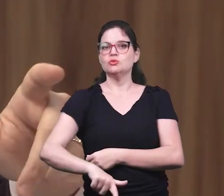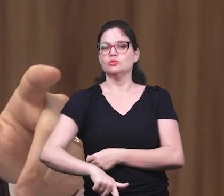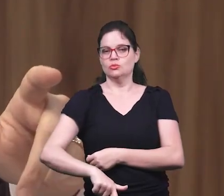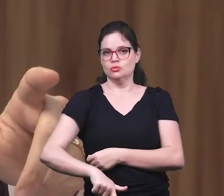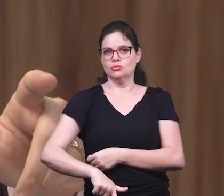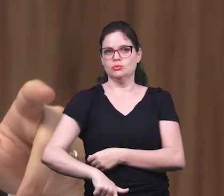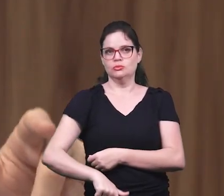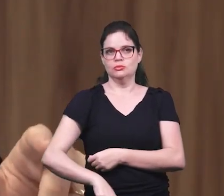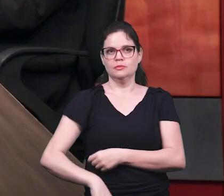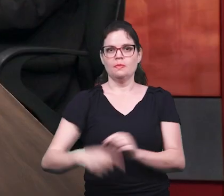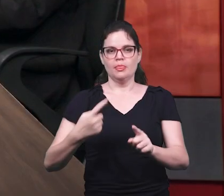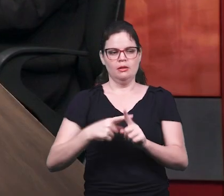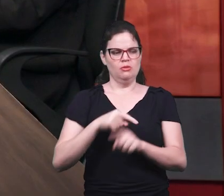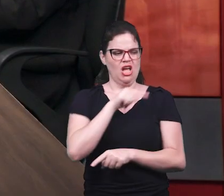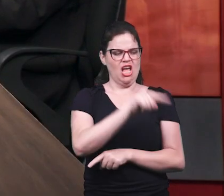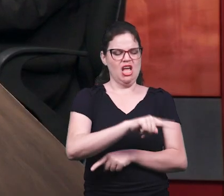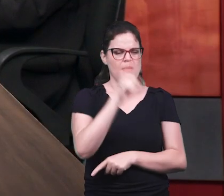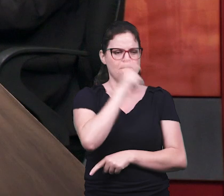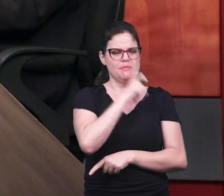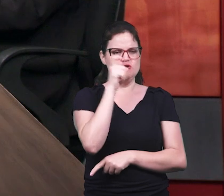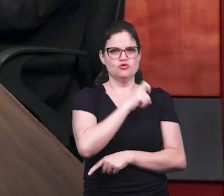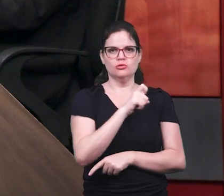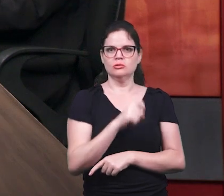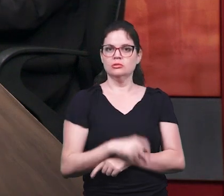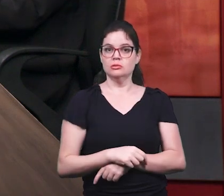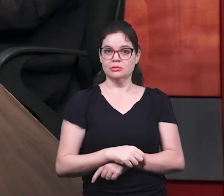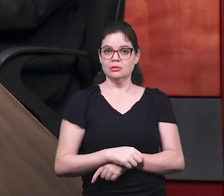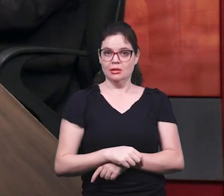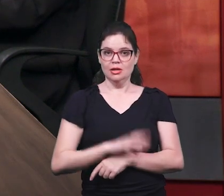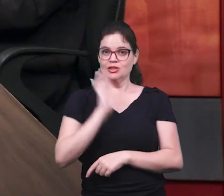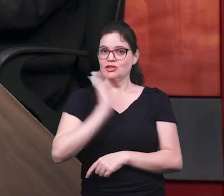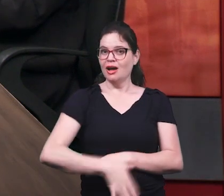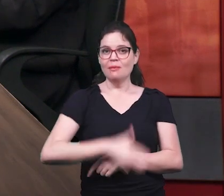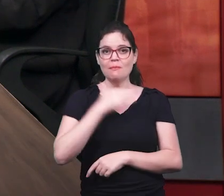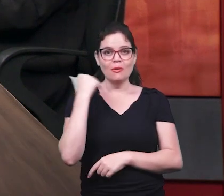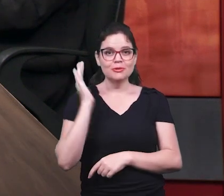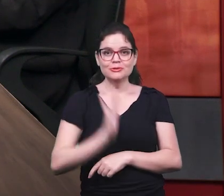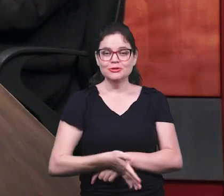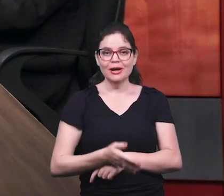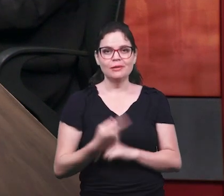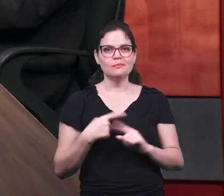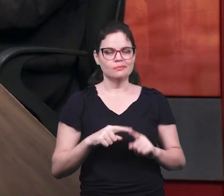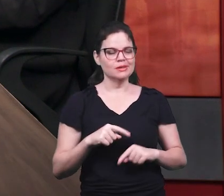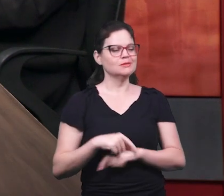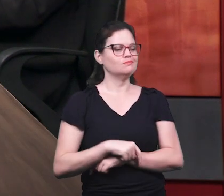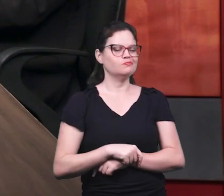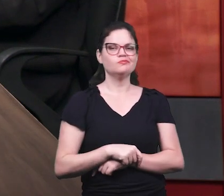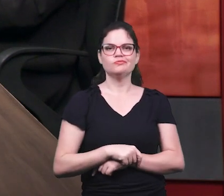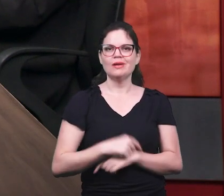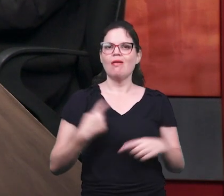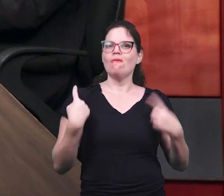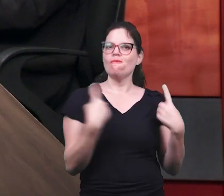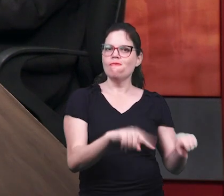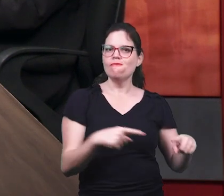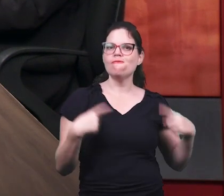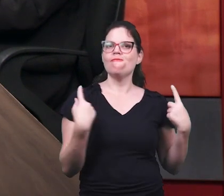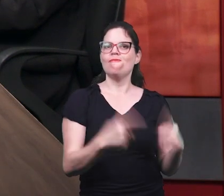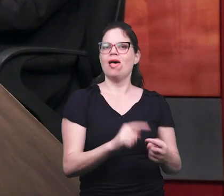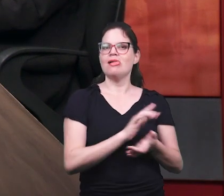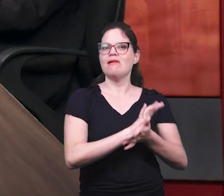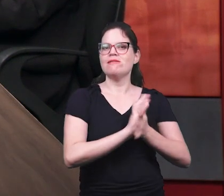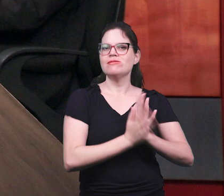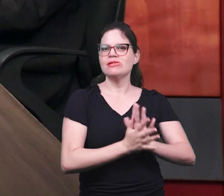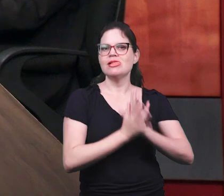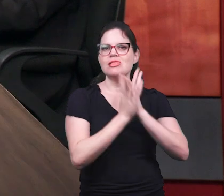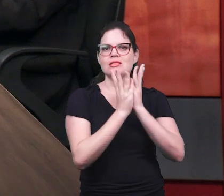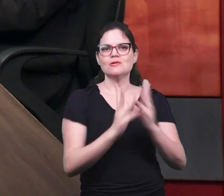queriam... Eles consideraram ele como herege. Depois já de morto já e queimado os ossos. Eles queriam assim, né? 1415. Acabar com a